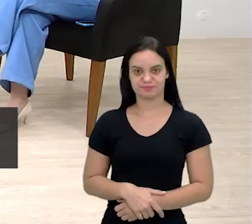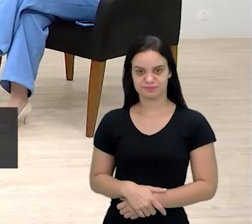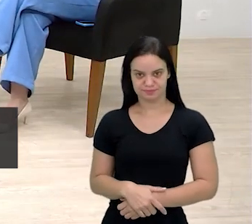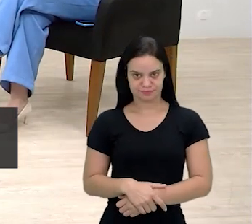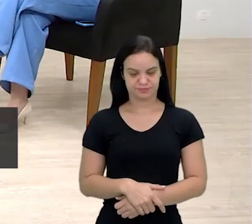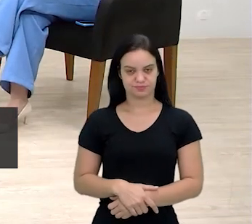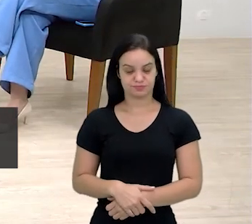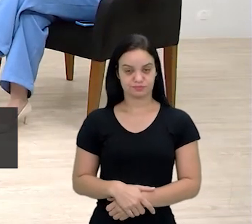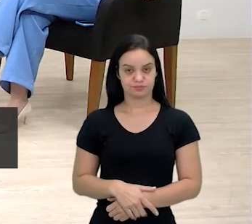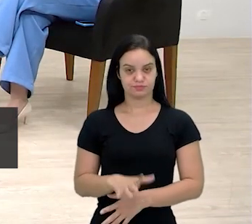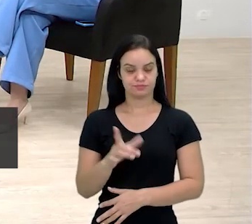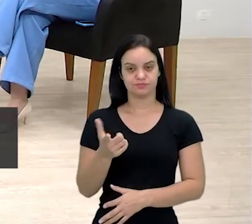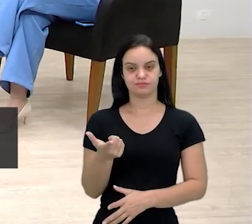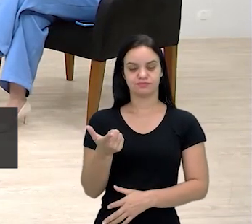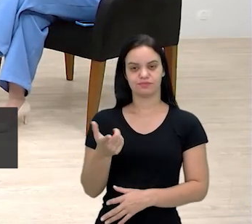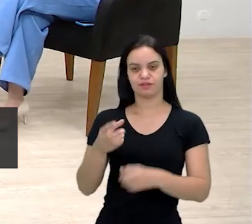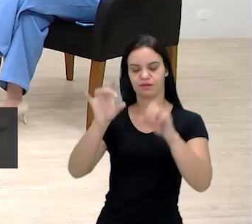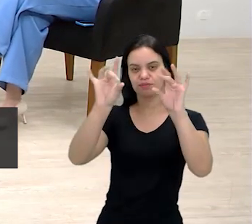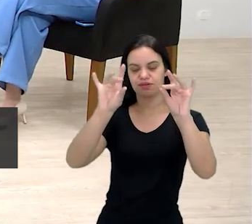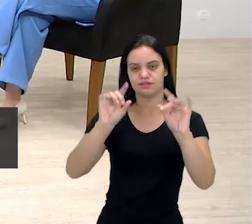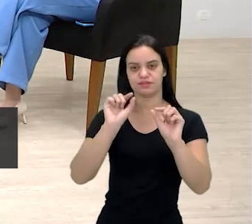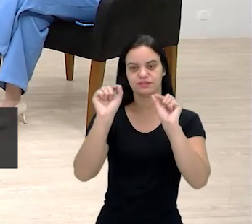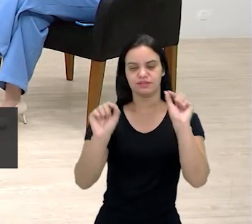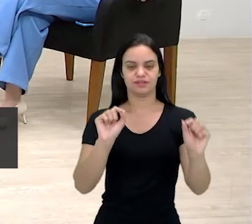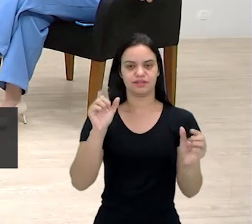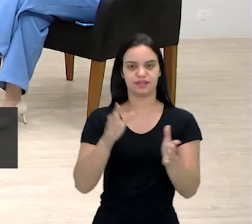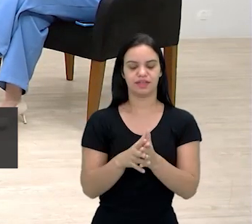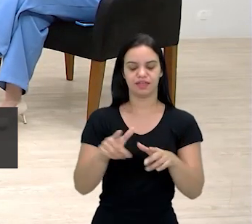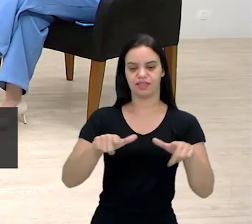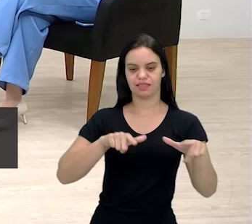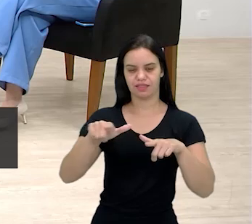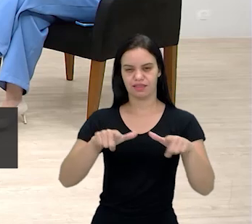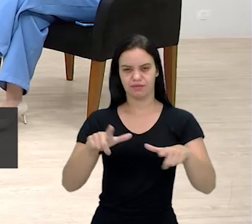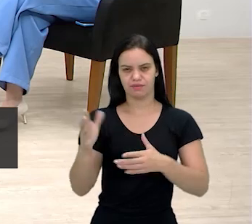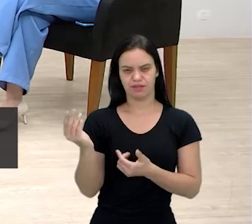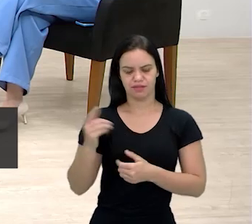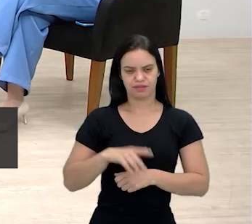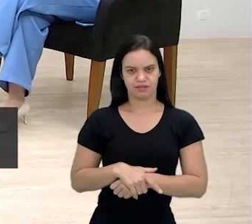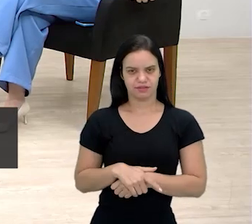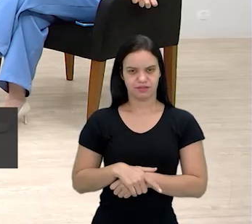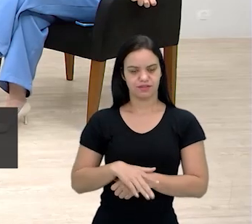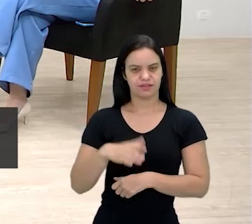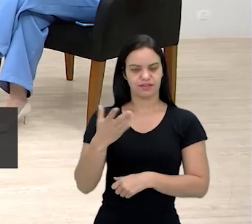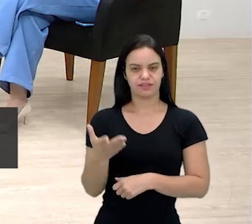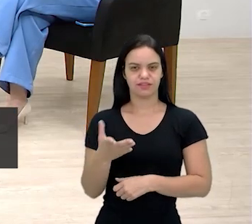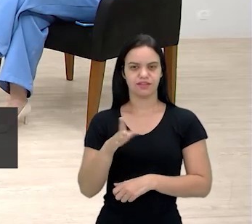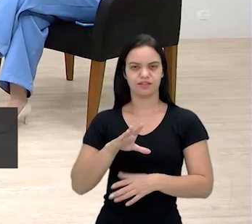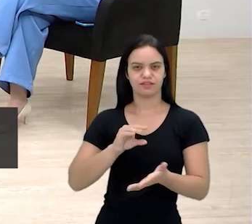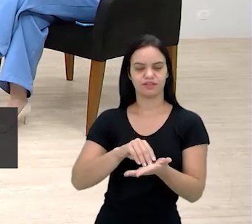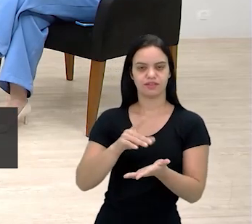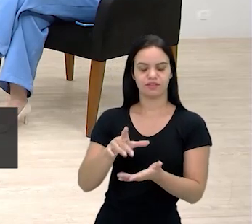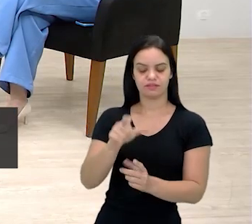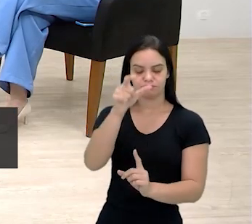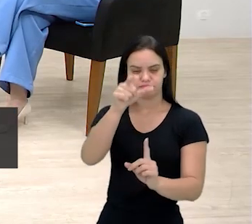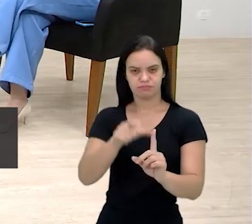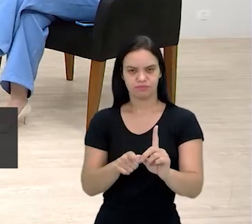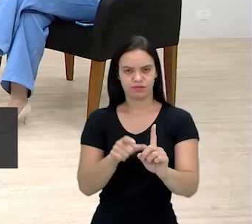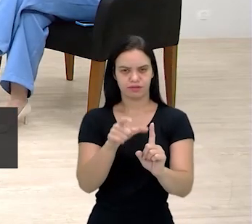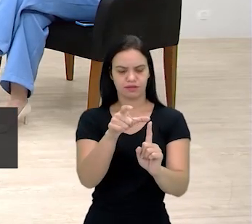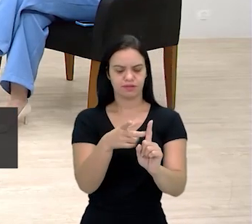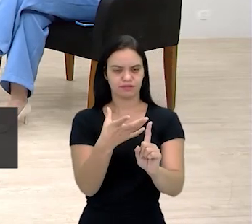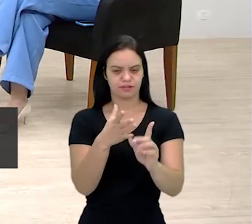reais. Uma especialidade do Alencar é trabalhar com verossimilhança mesmo. São fatos reais, mas com personagens bem...